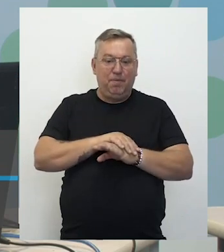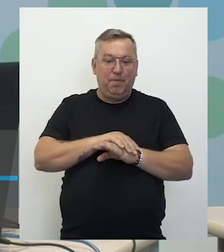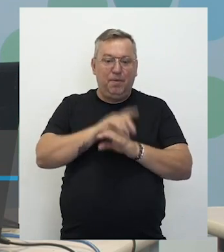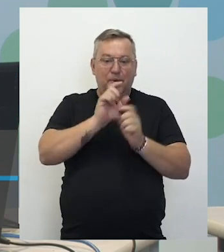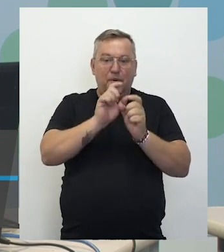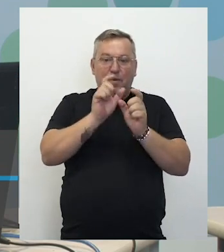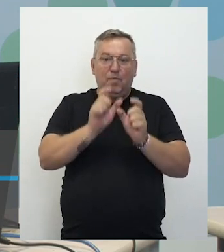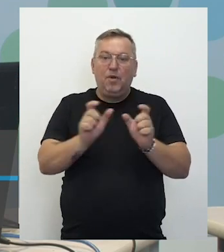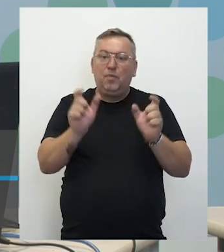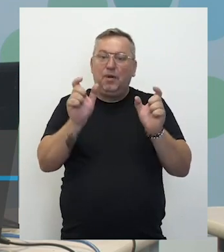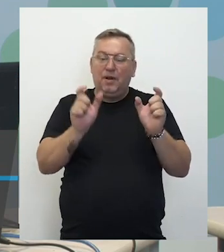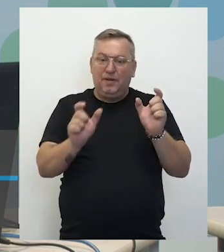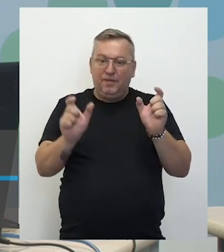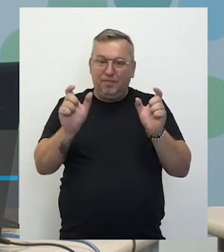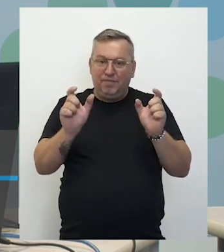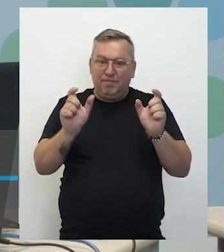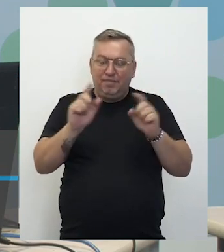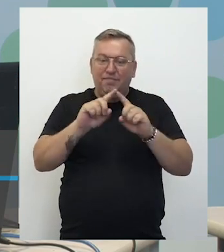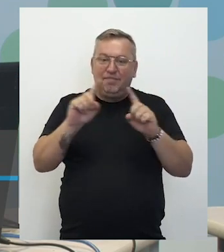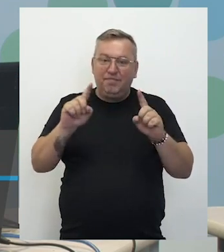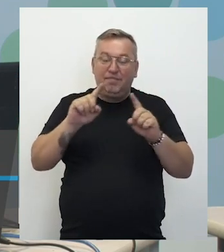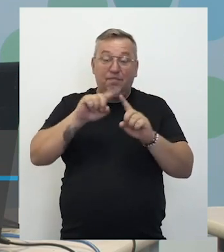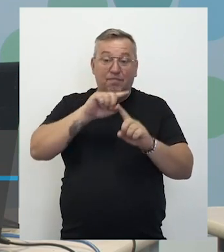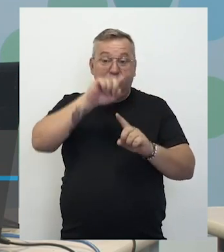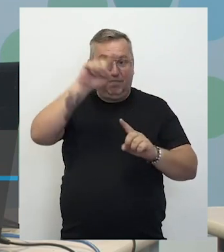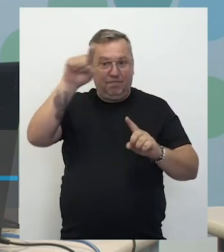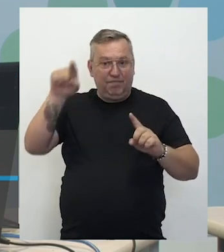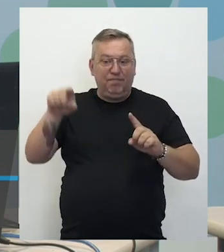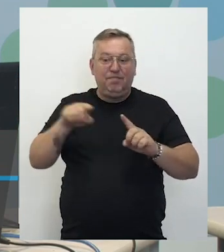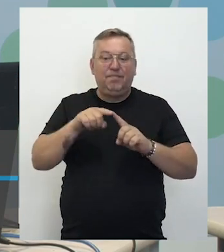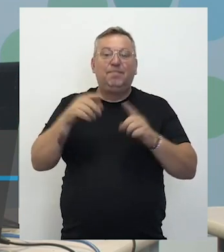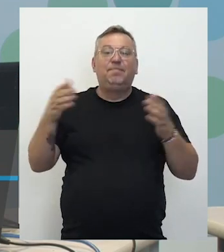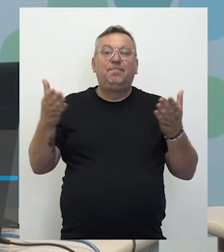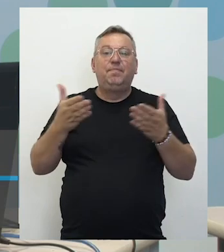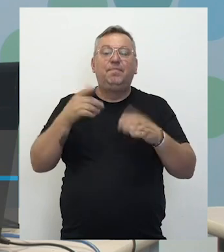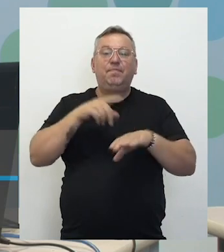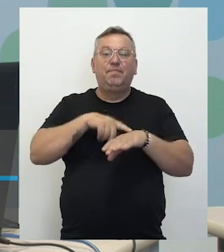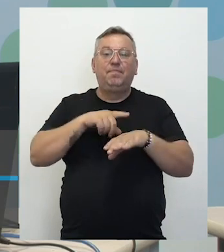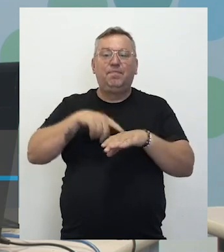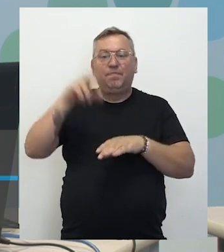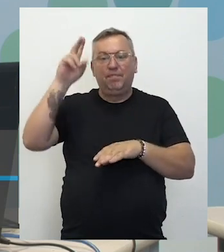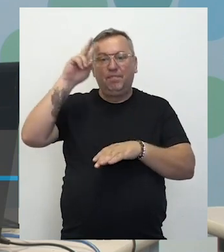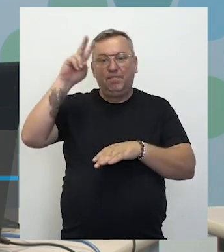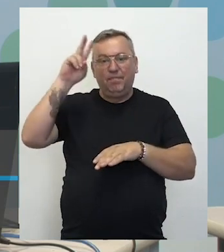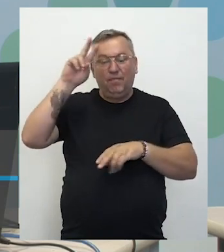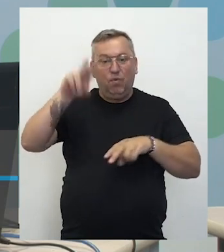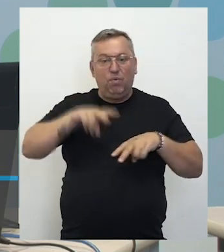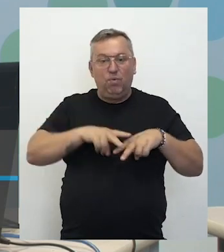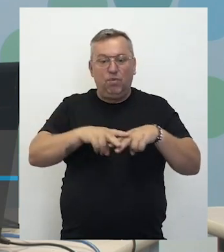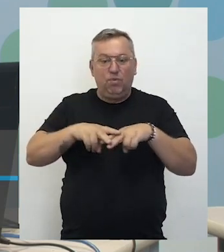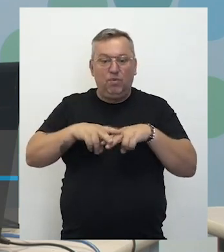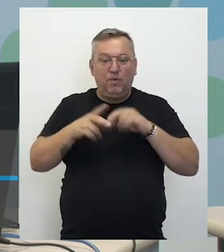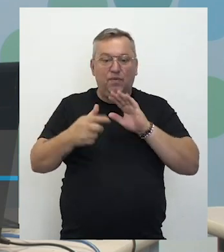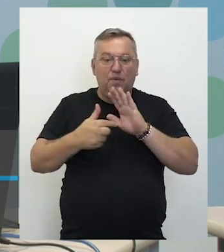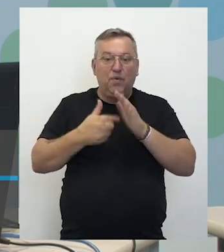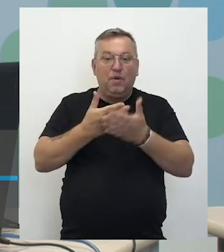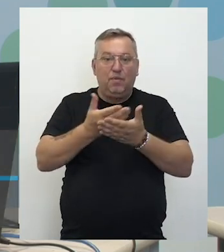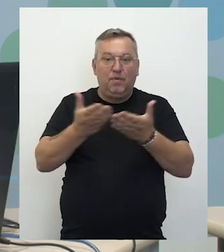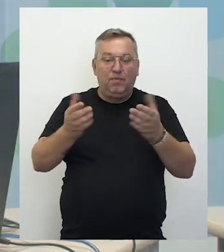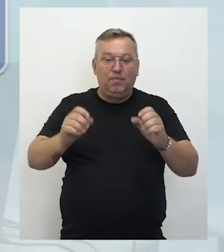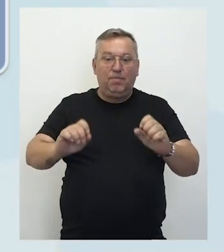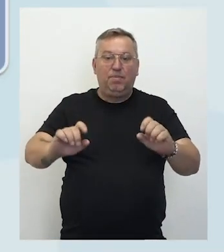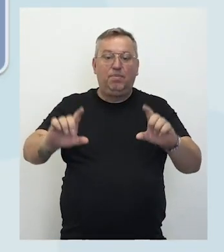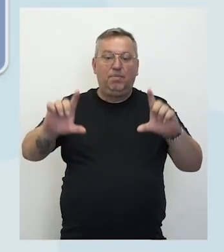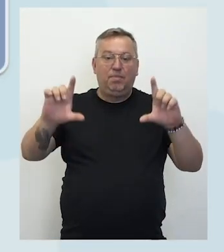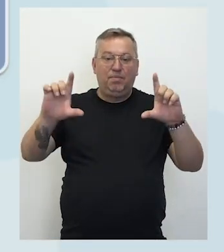parte dessa etapa do ciclo, né? Então é um momento de retomada. E aí vai aparecer para vocês na